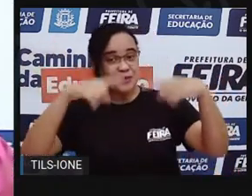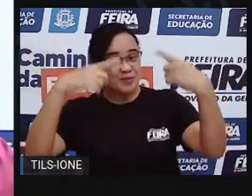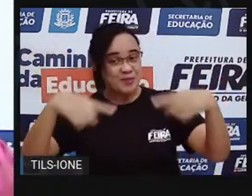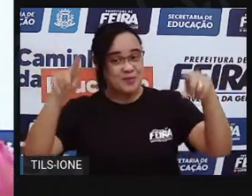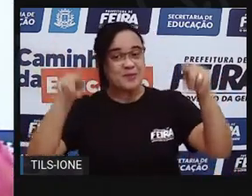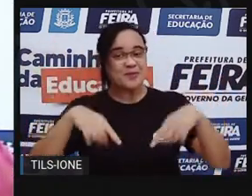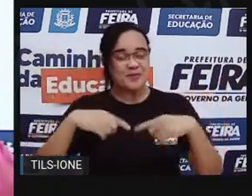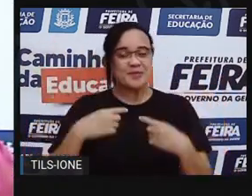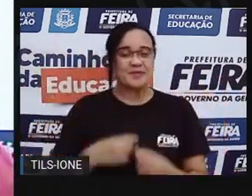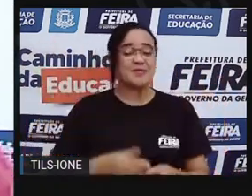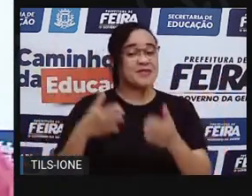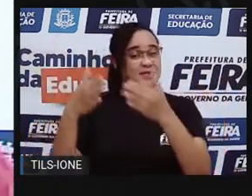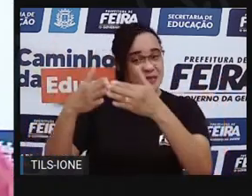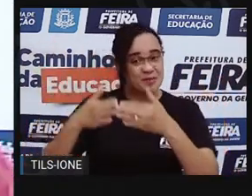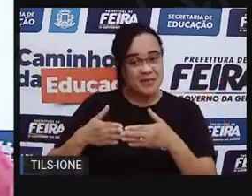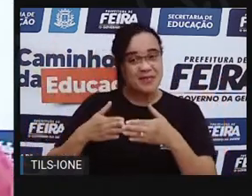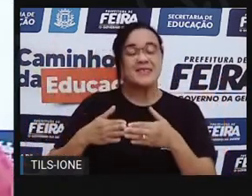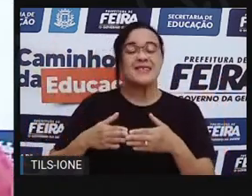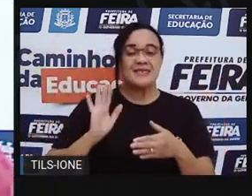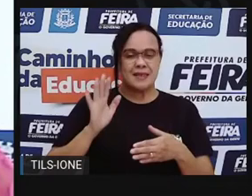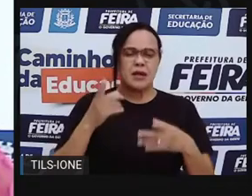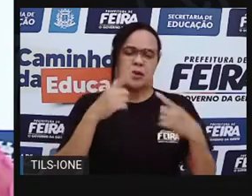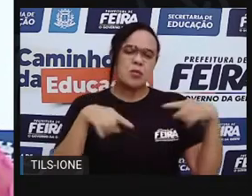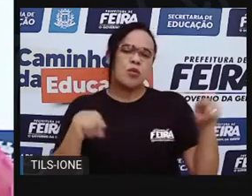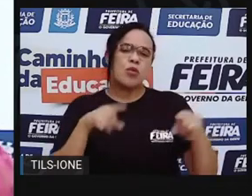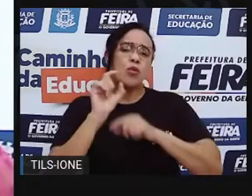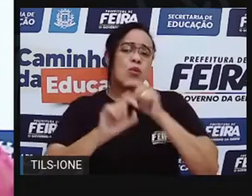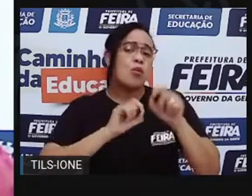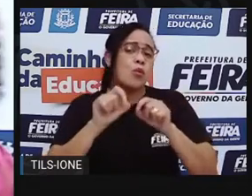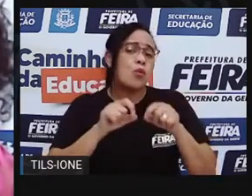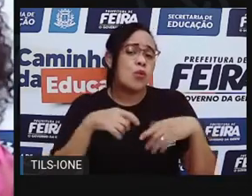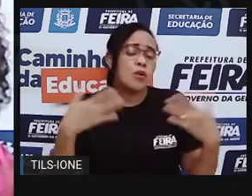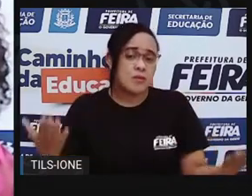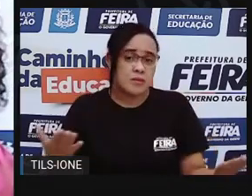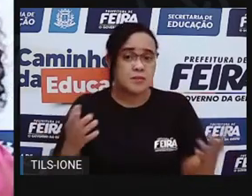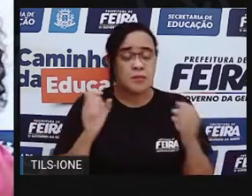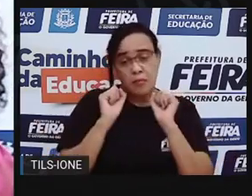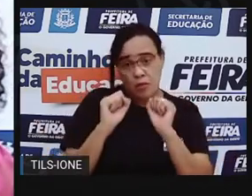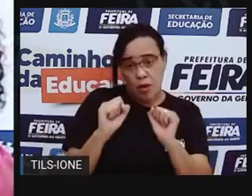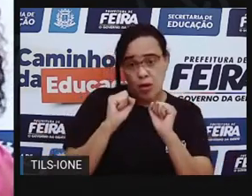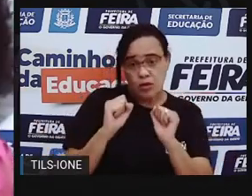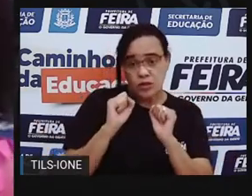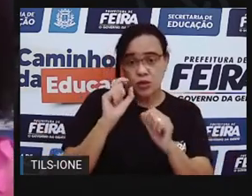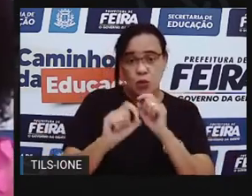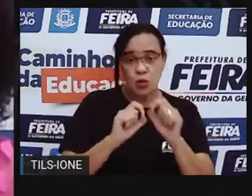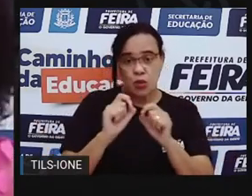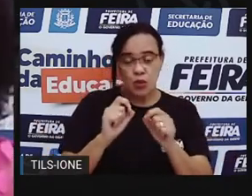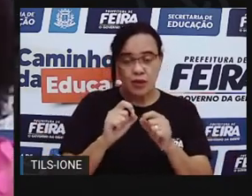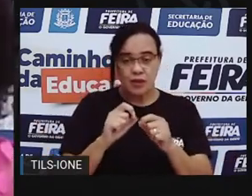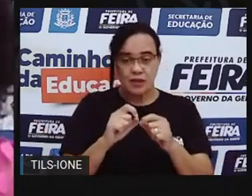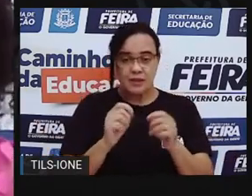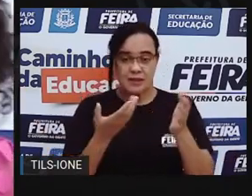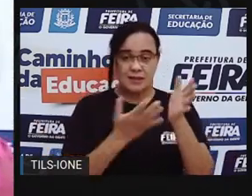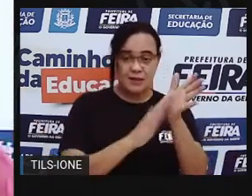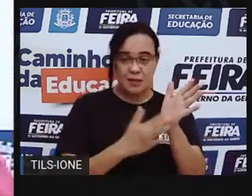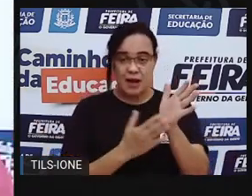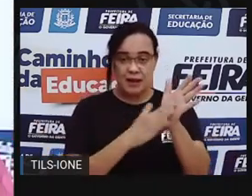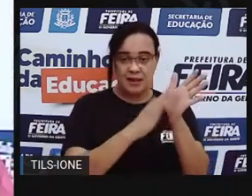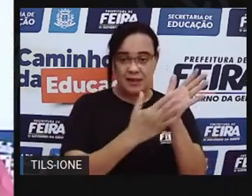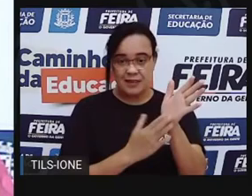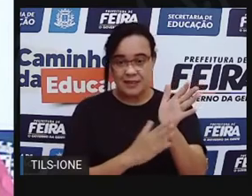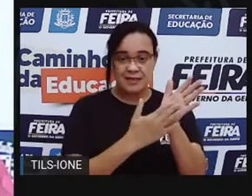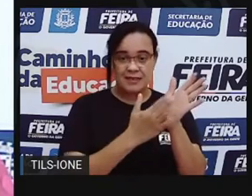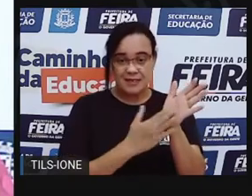música para si. Vamos que cantar. Música a gente vai cantar, hein? Pode ser Samba Lelê? Pode! A